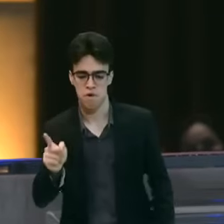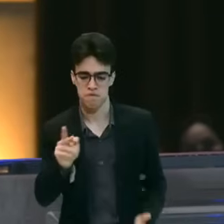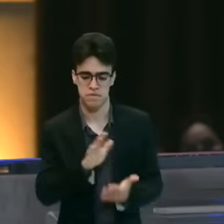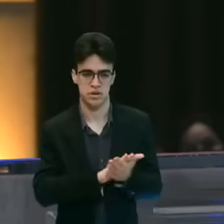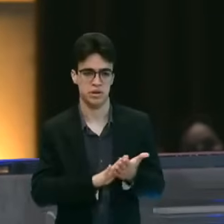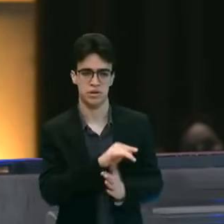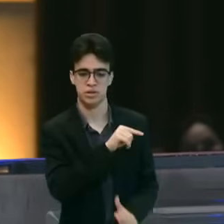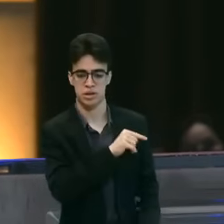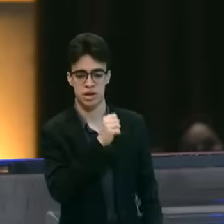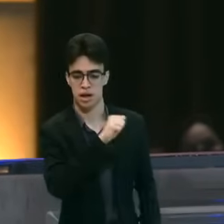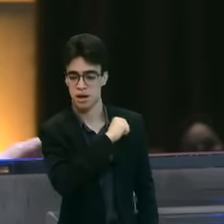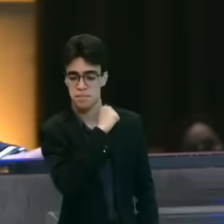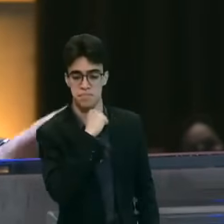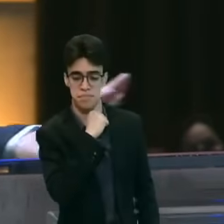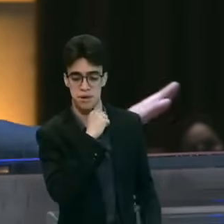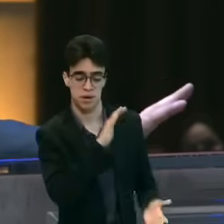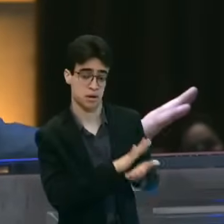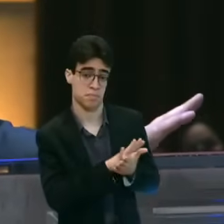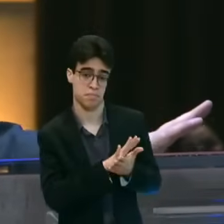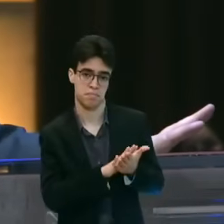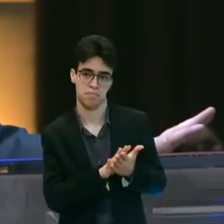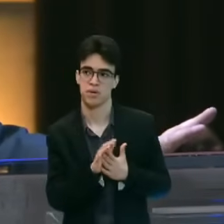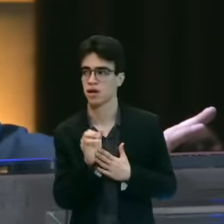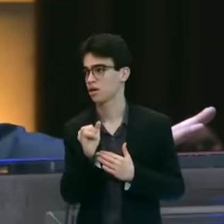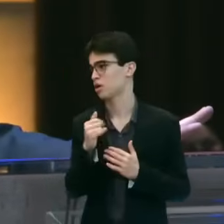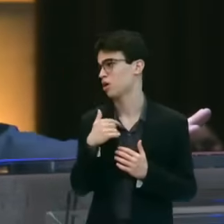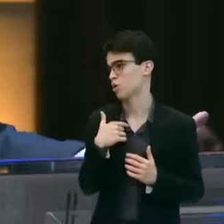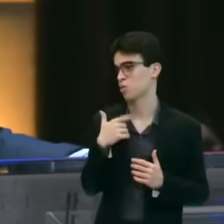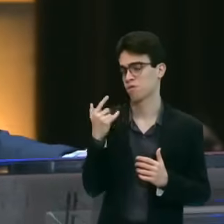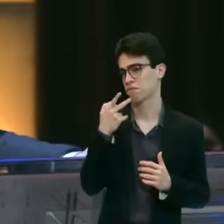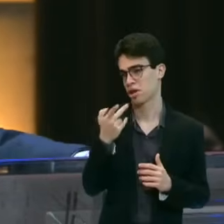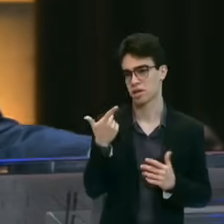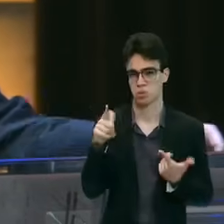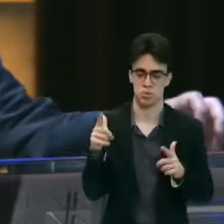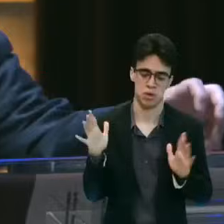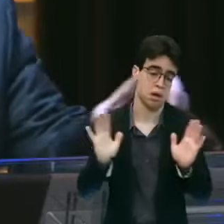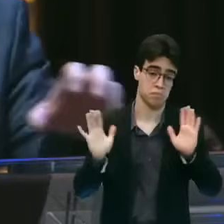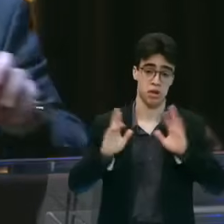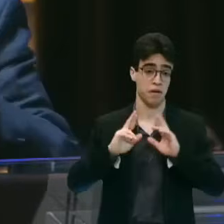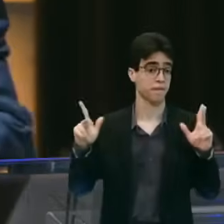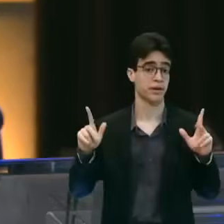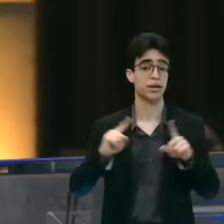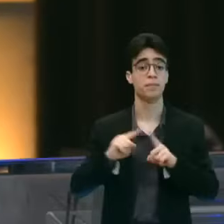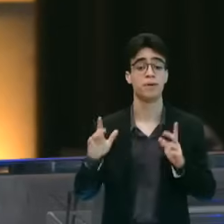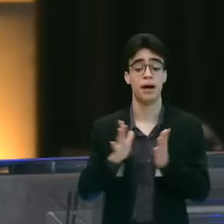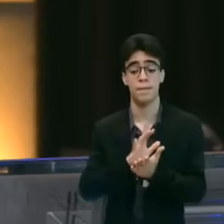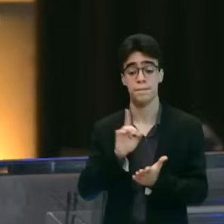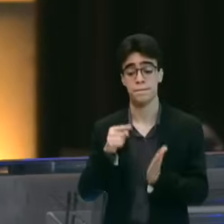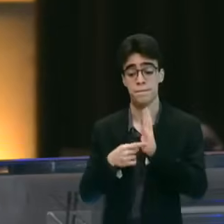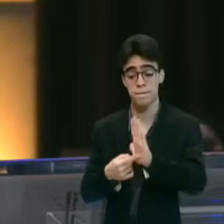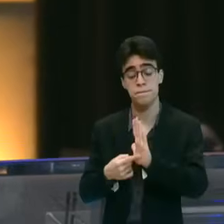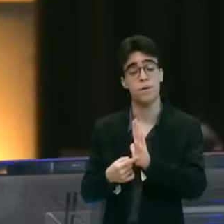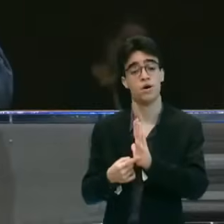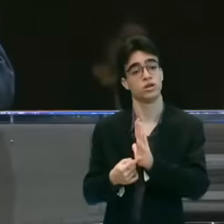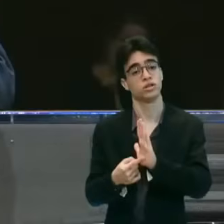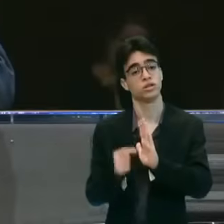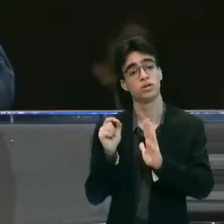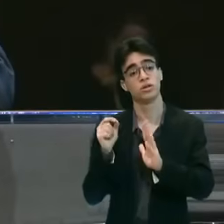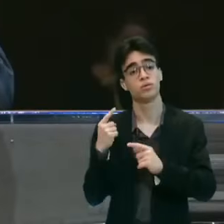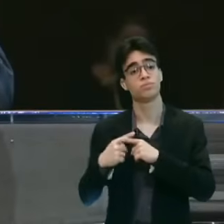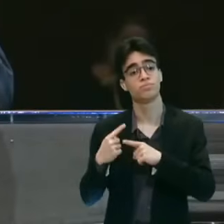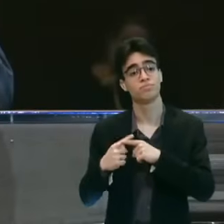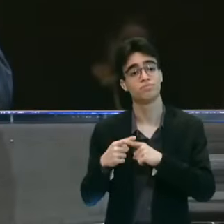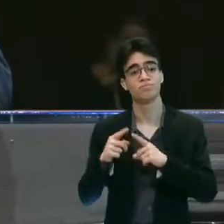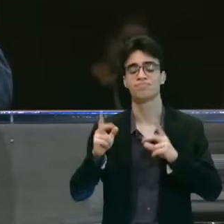para Abel. Eu não estou dizendo que não tenha havido, né? Mas a Bíblia destaca, por quê? Porque